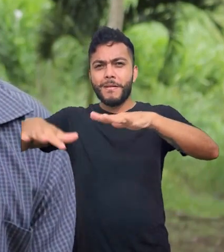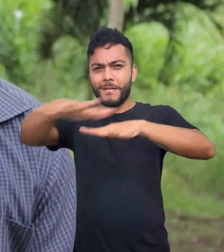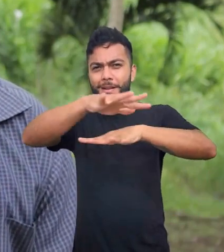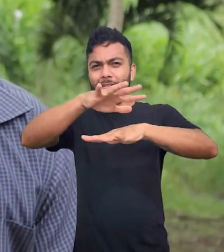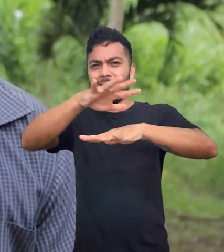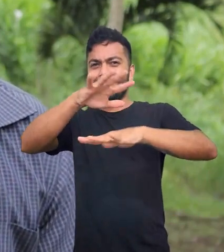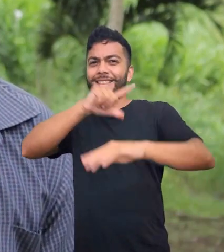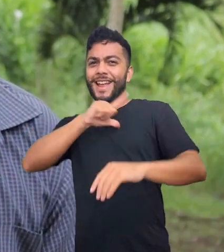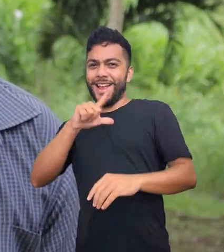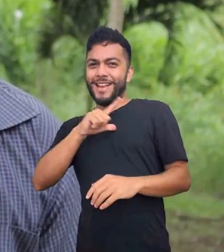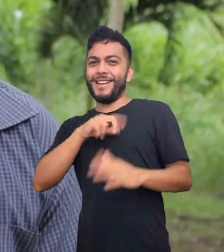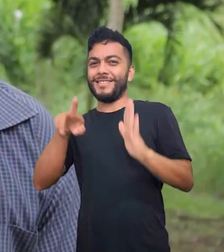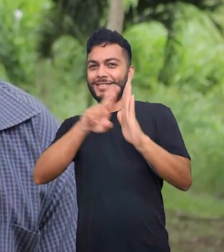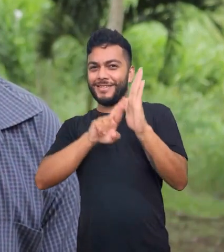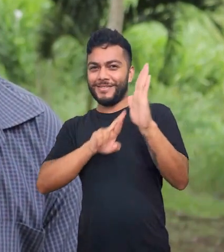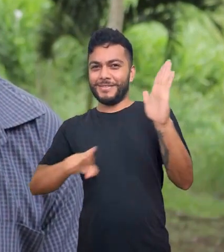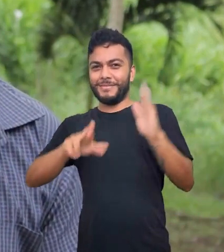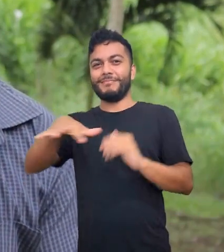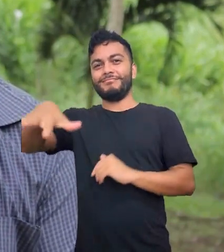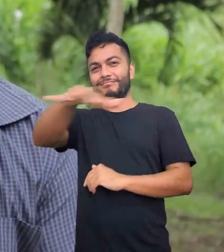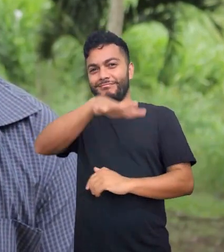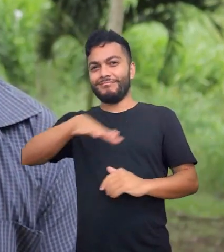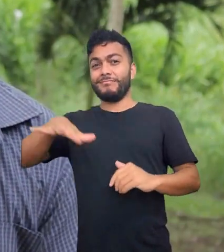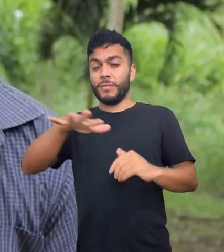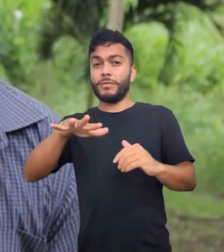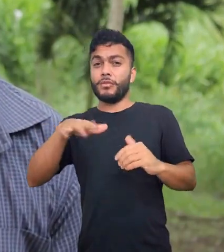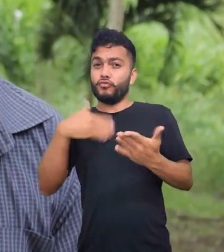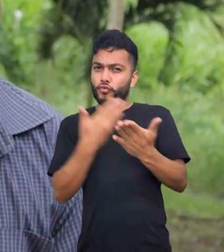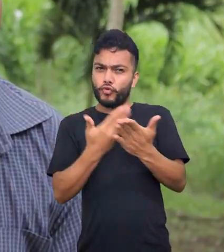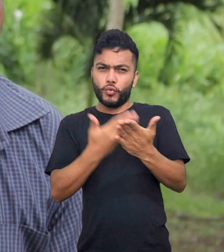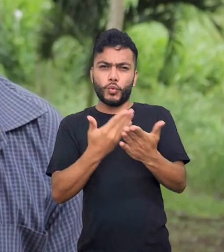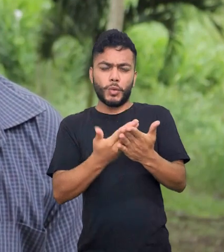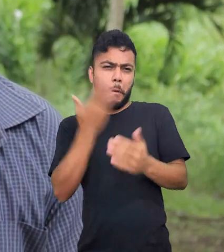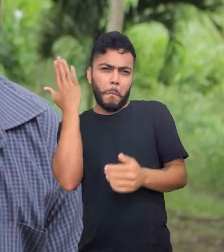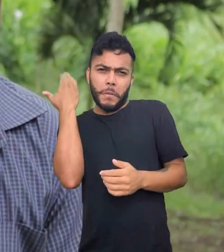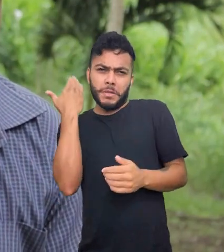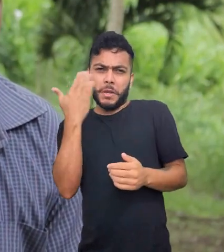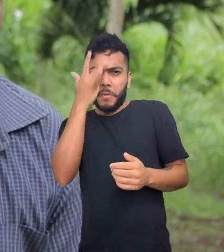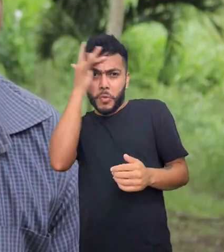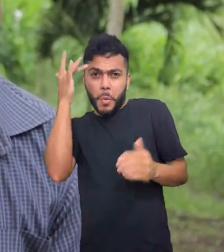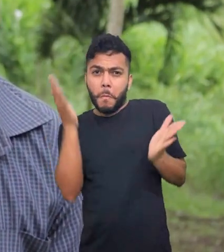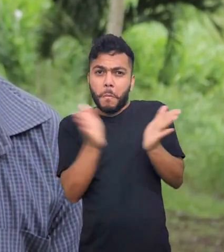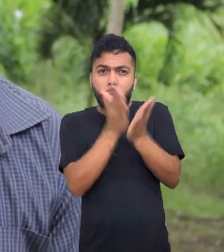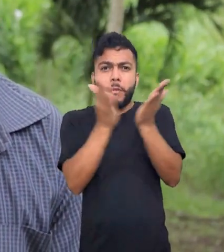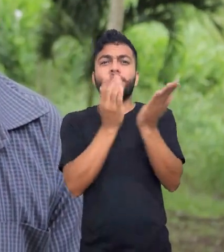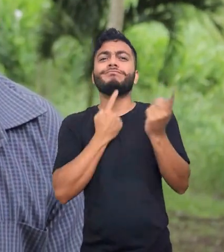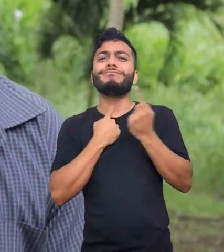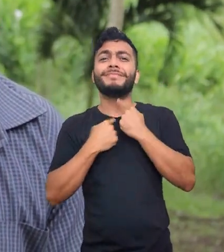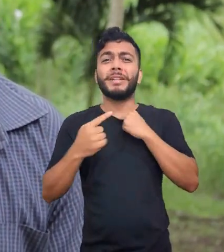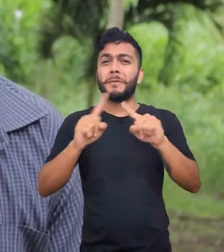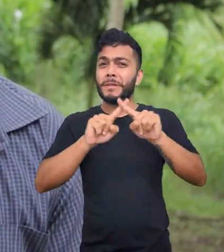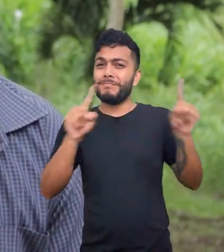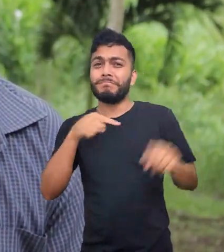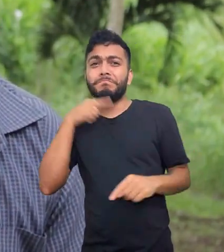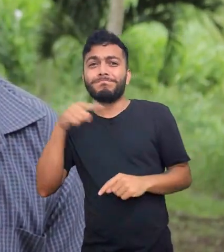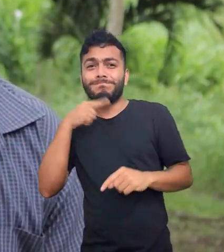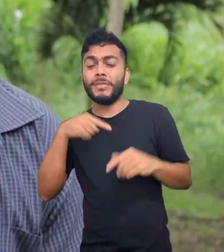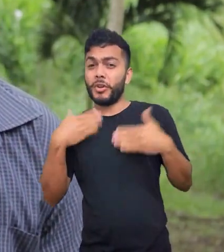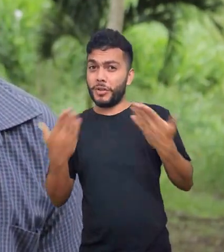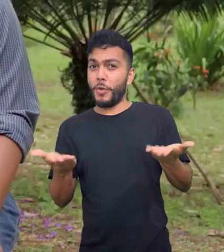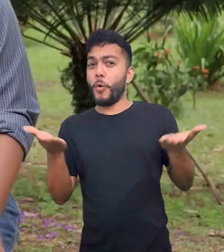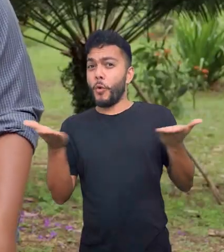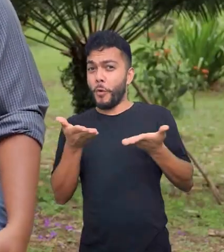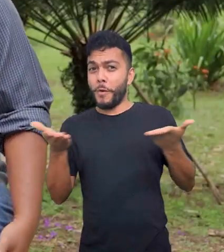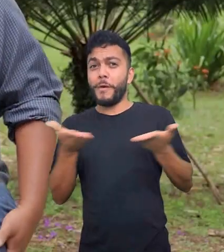era para quem podia, né? Então, essa possibilidade para nós, a UFRB representa muito isso, um semear de